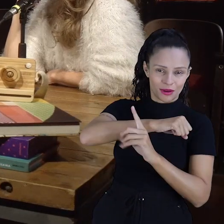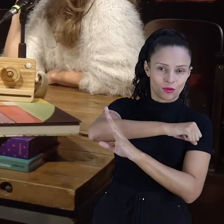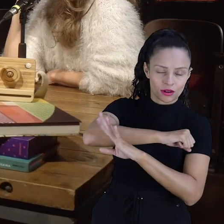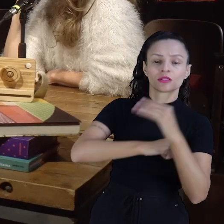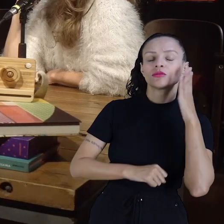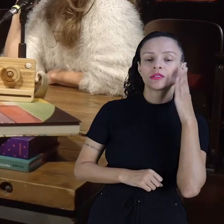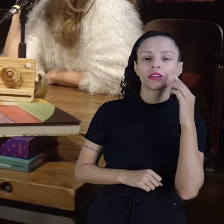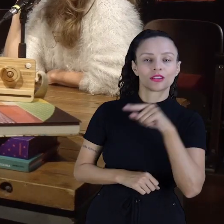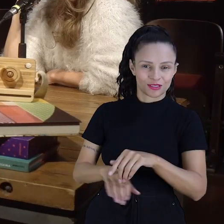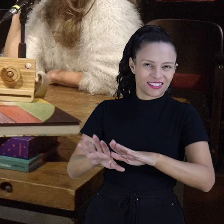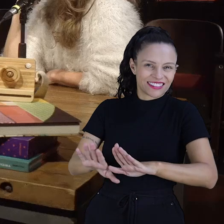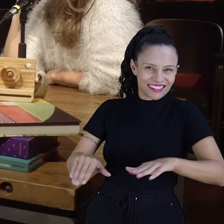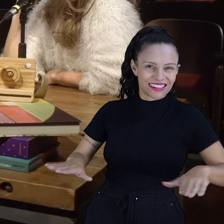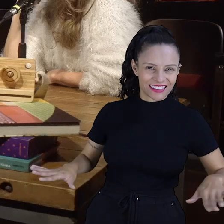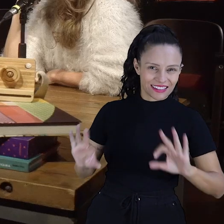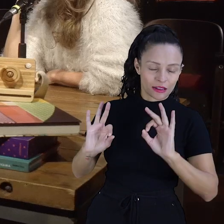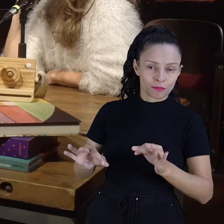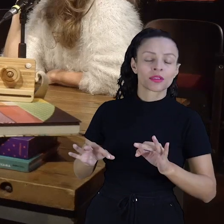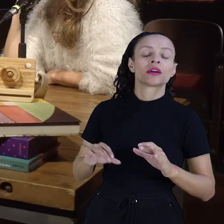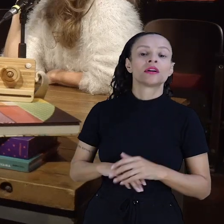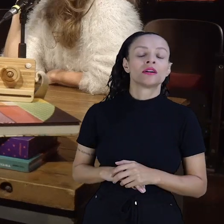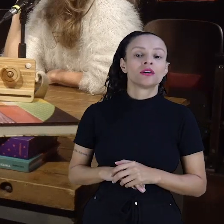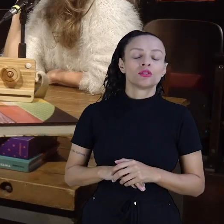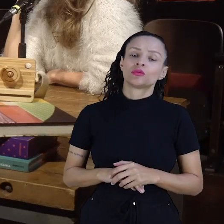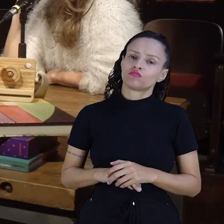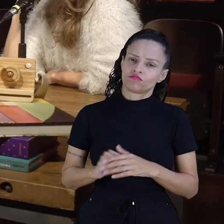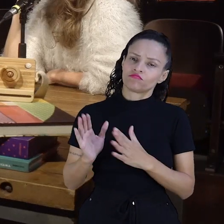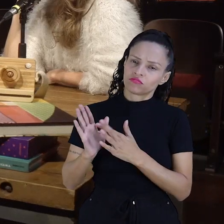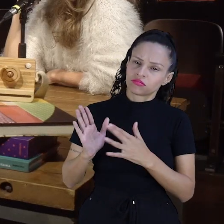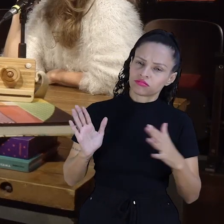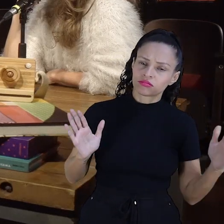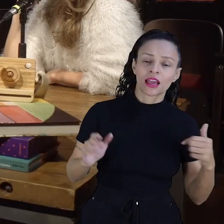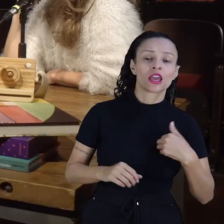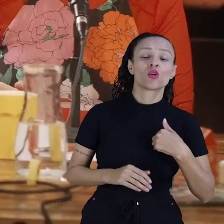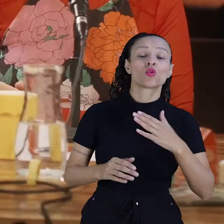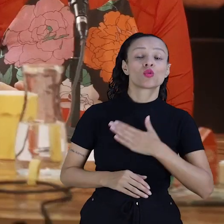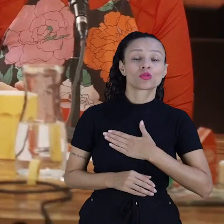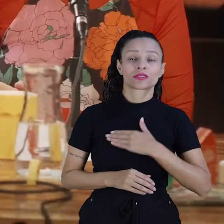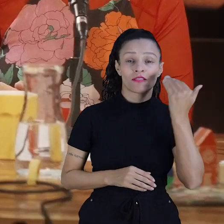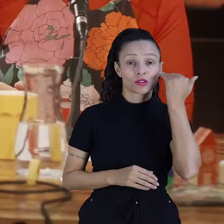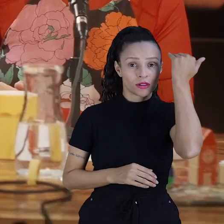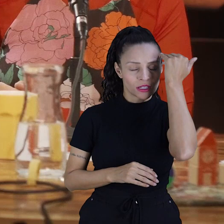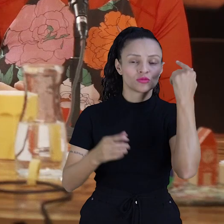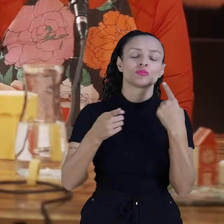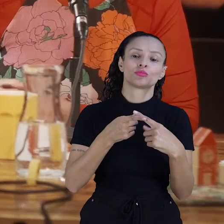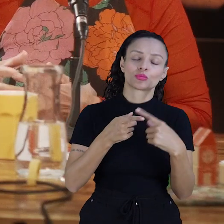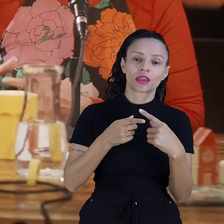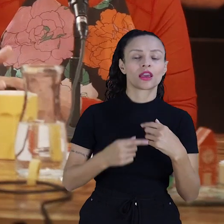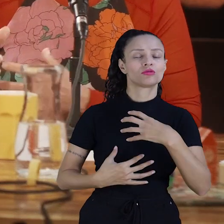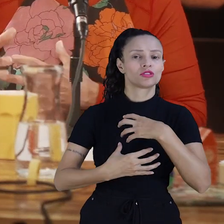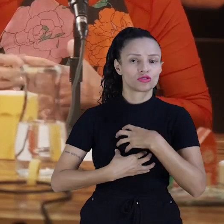infantil. Eu sei que a tua são os pequenininhos, né, Guga? Durante muito tempo, a minha eram os adolescentes, porque